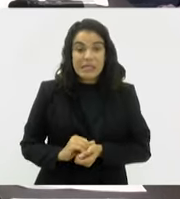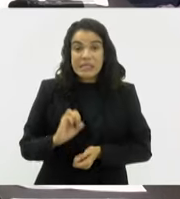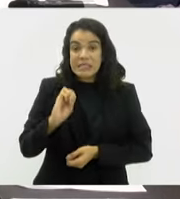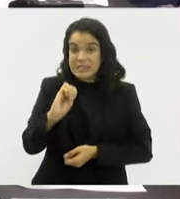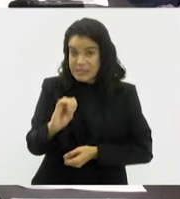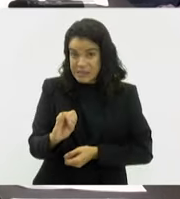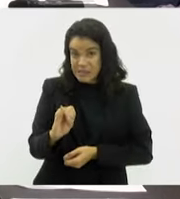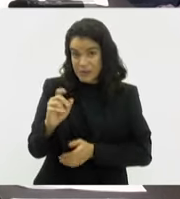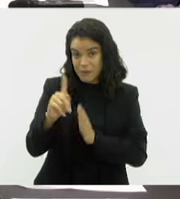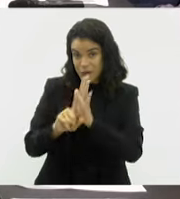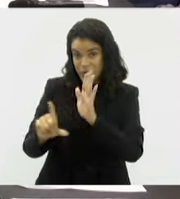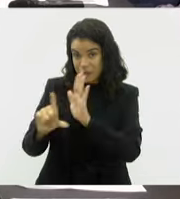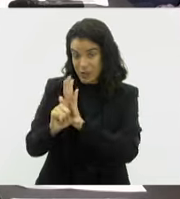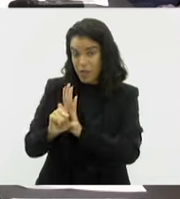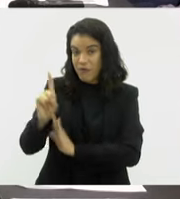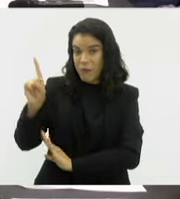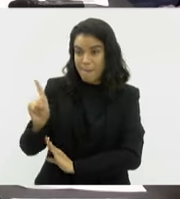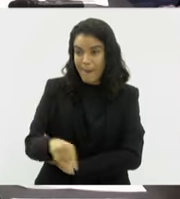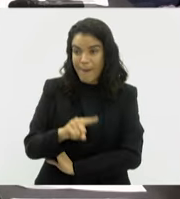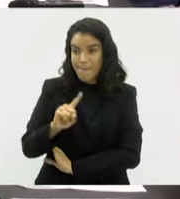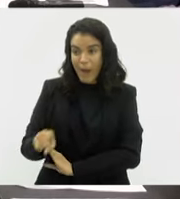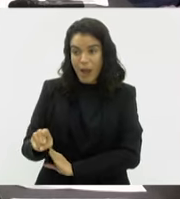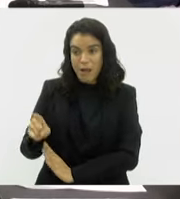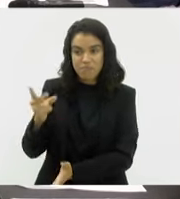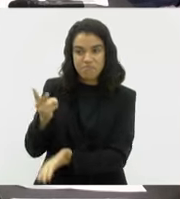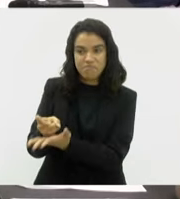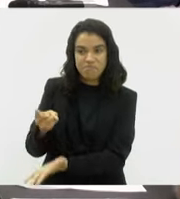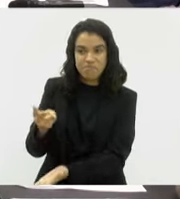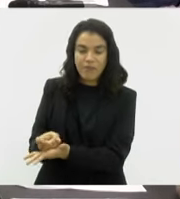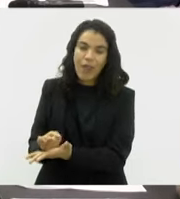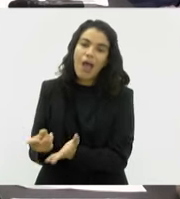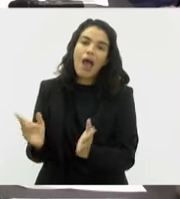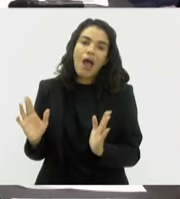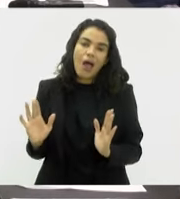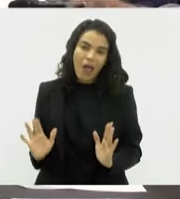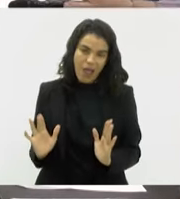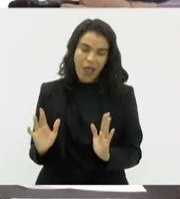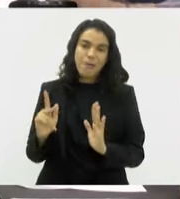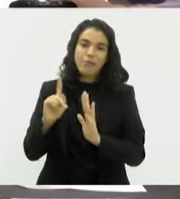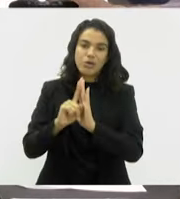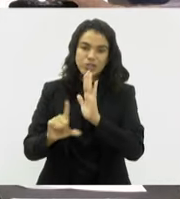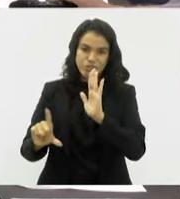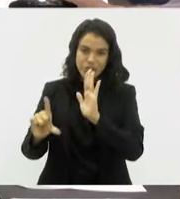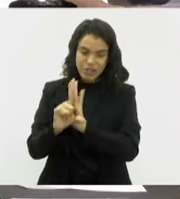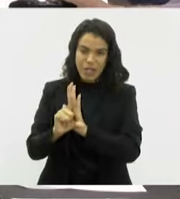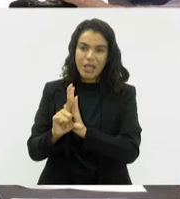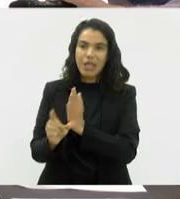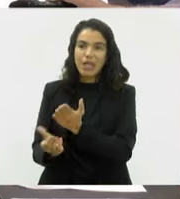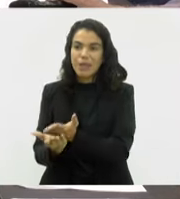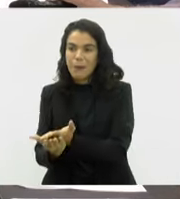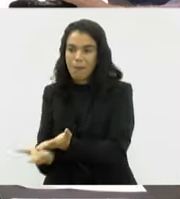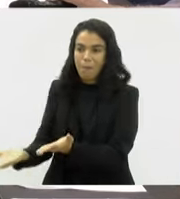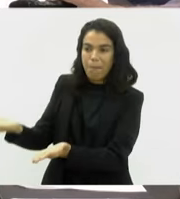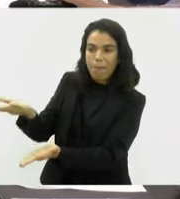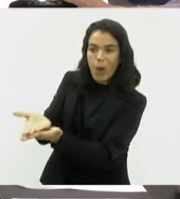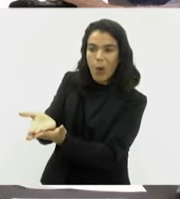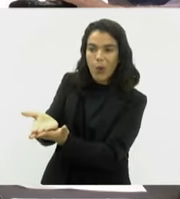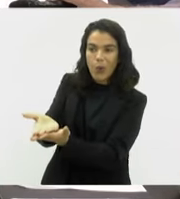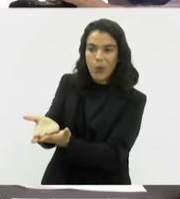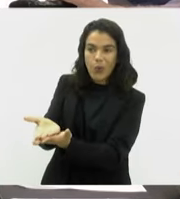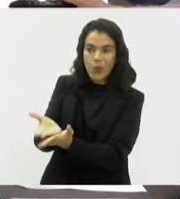vetado e se o veto for mantido, aí sim outro projeto tramita.